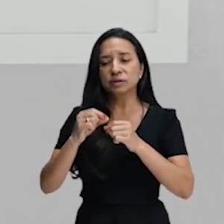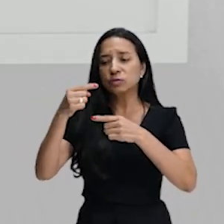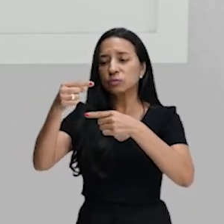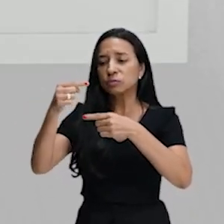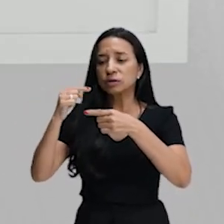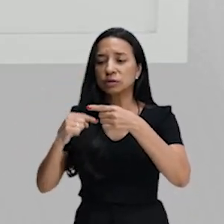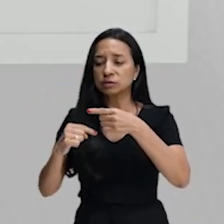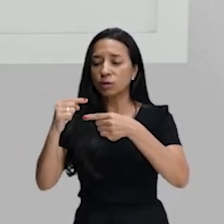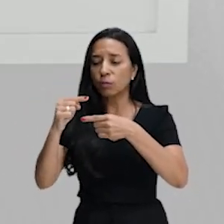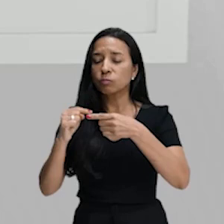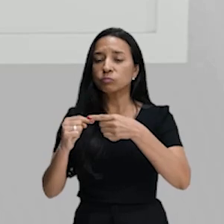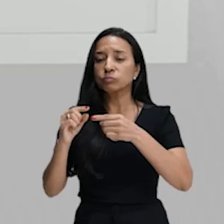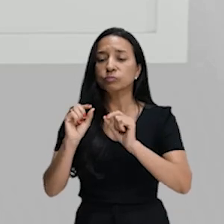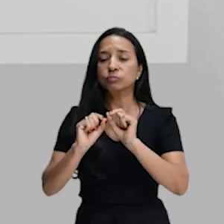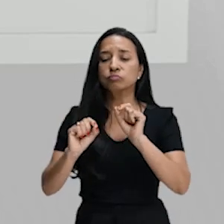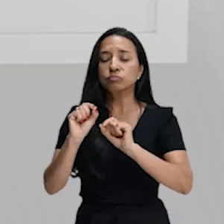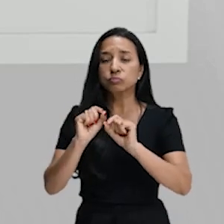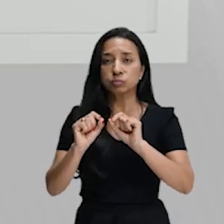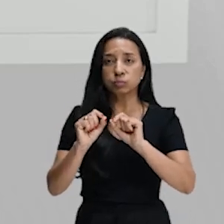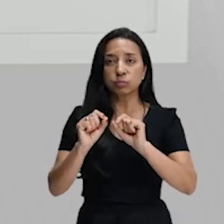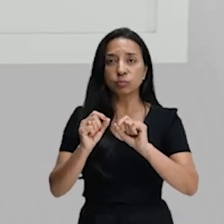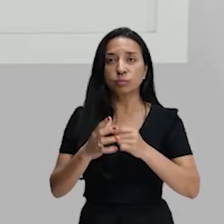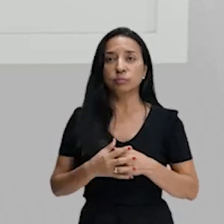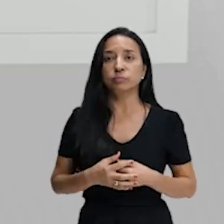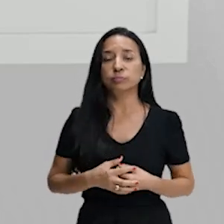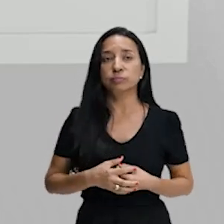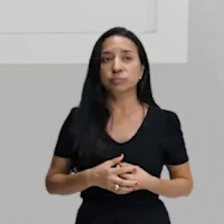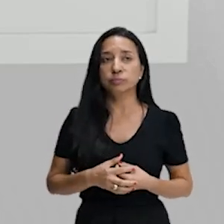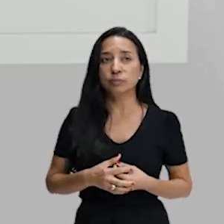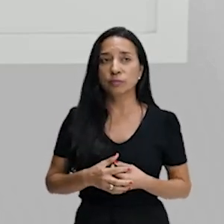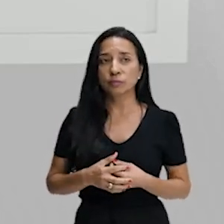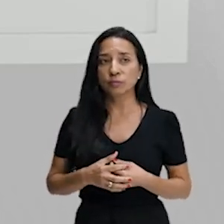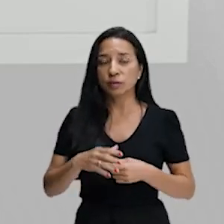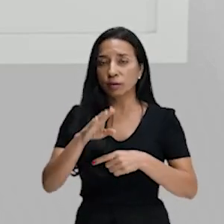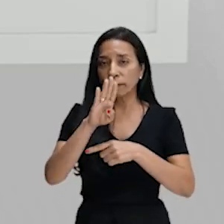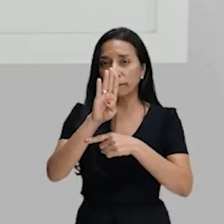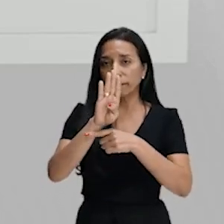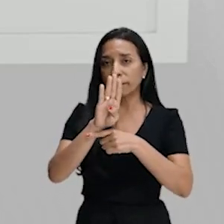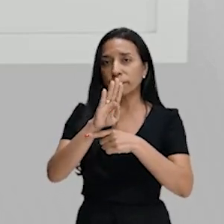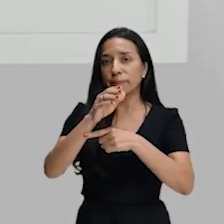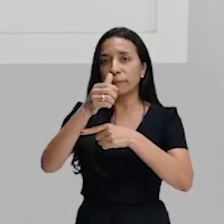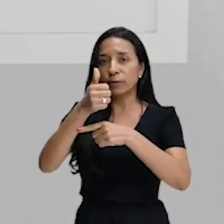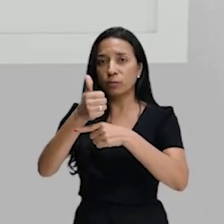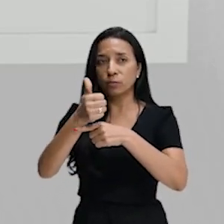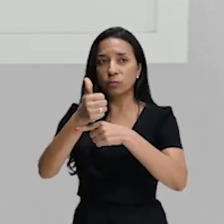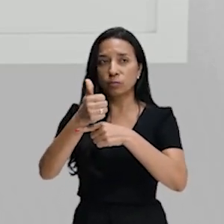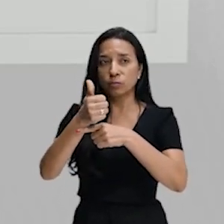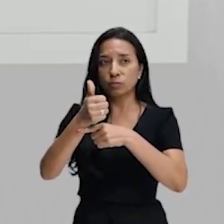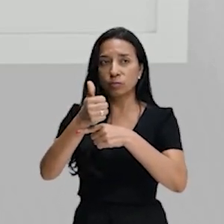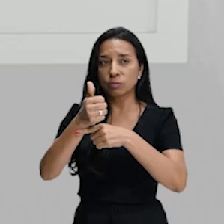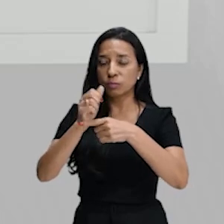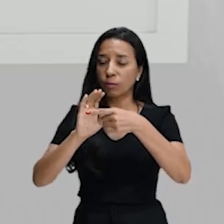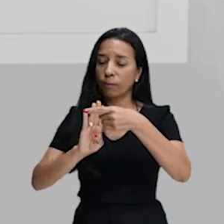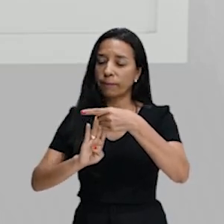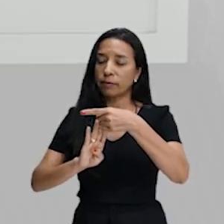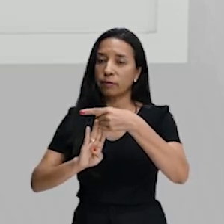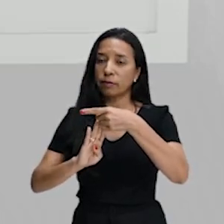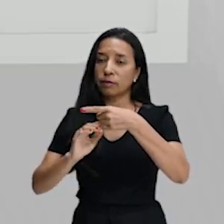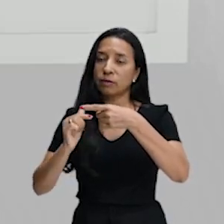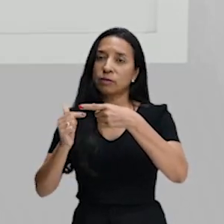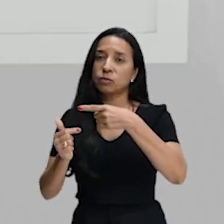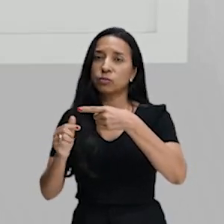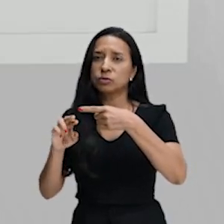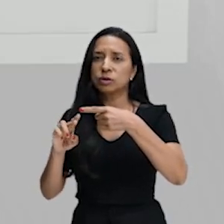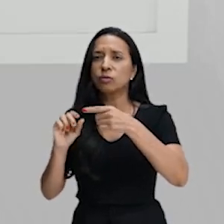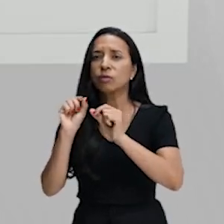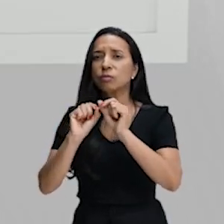pede, né? A razão entre eles, ó, campo 1 sobre o campo 2, isso vai ser